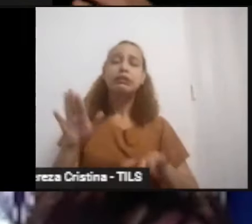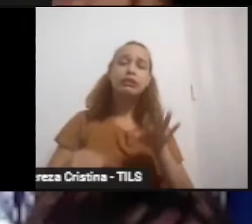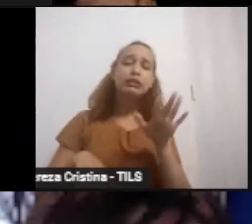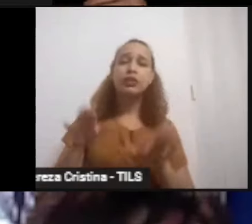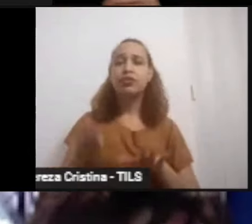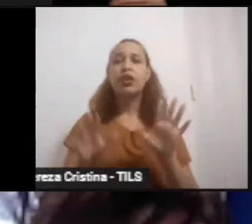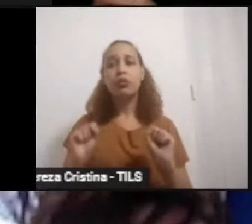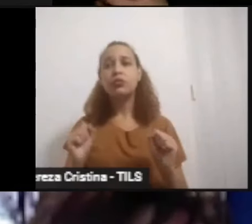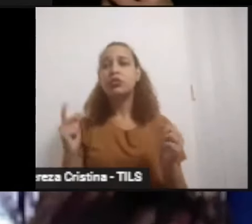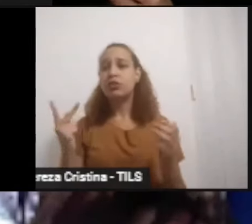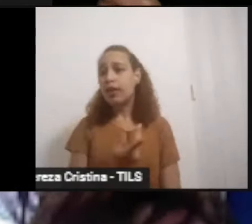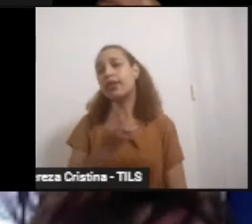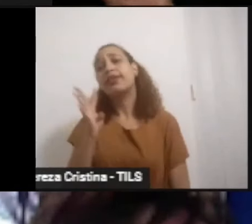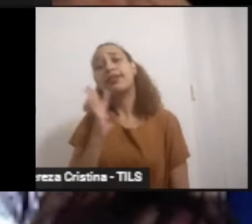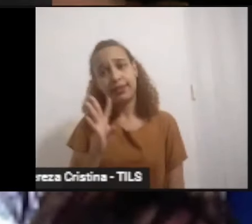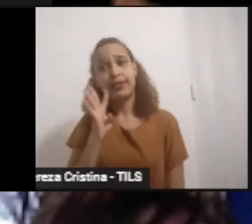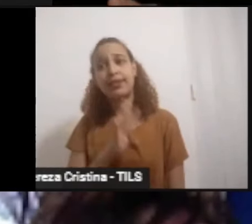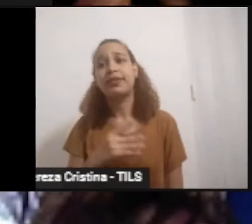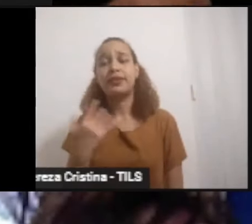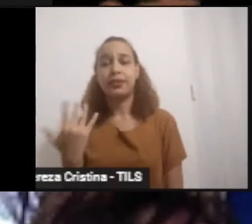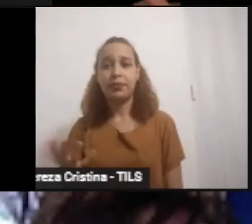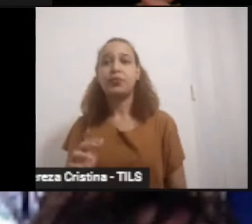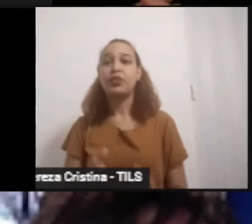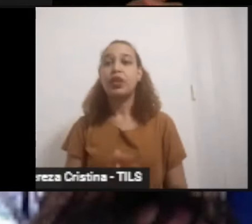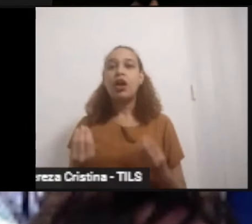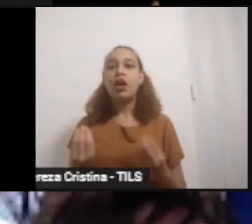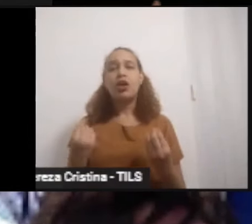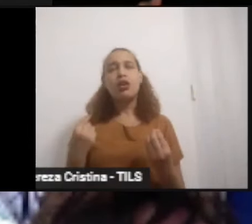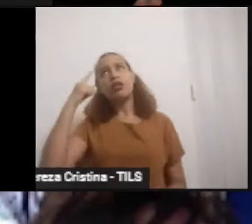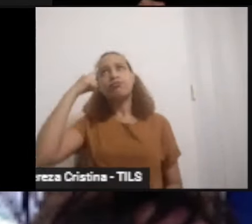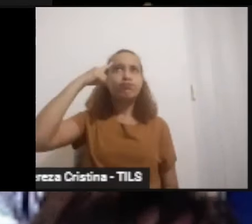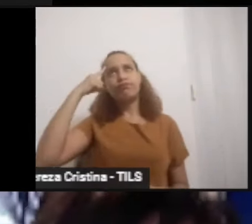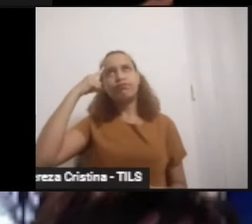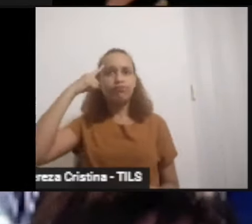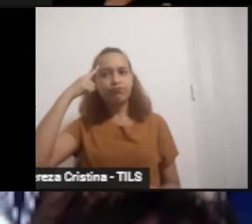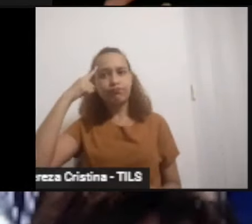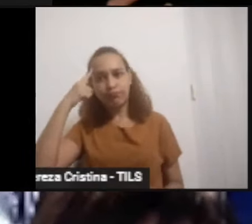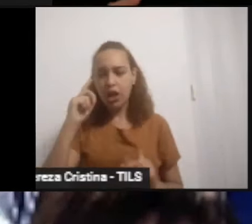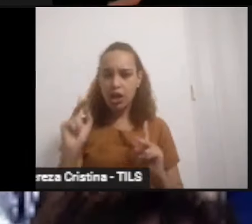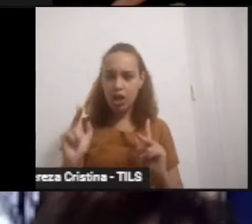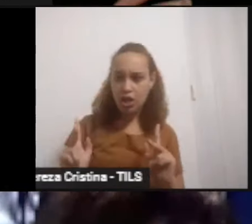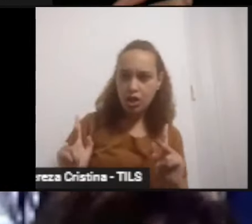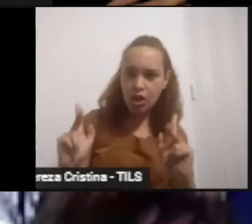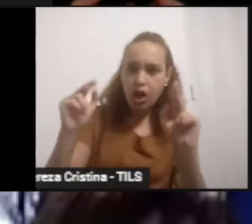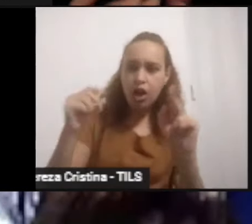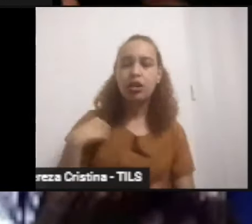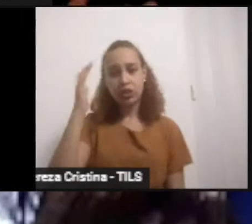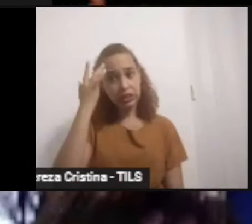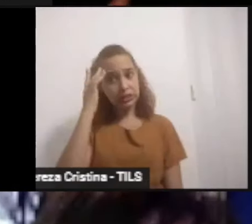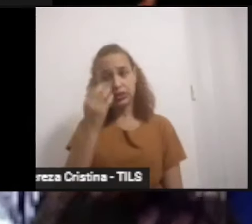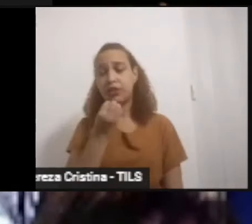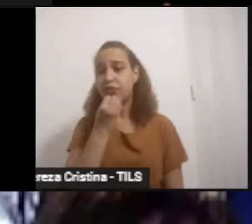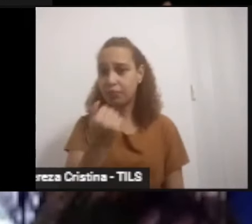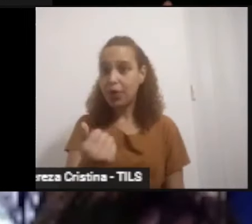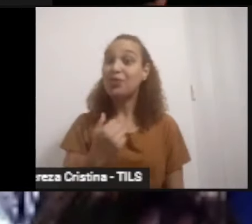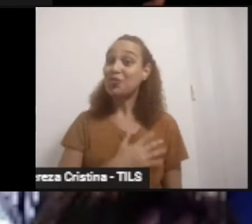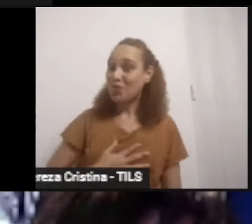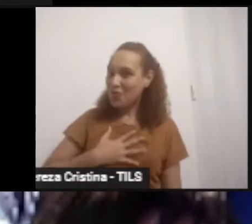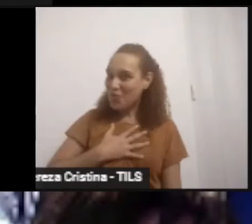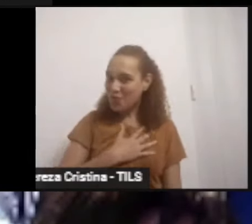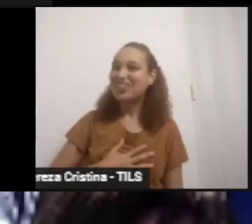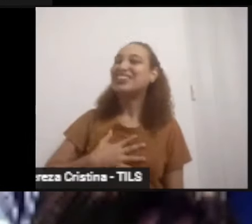funcionasse legal, assim. E aí comecei a fazer com recorte, achei que estava funcionando, gostei do resultado